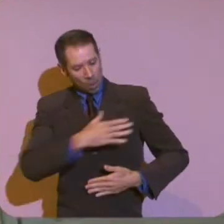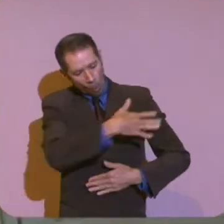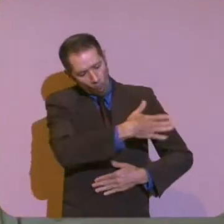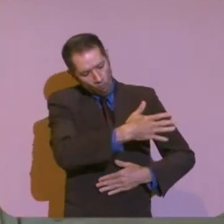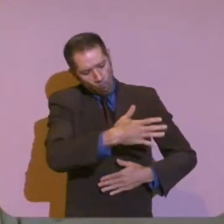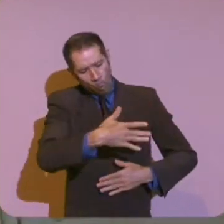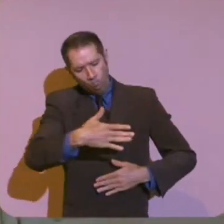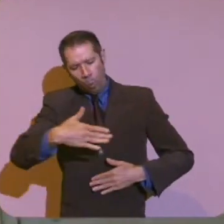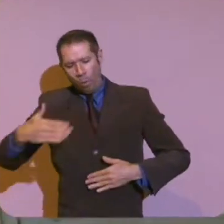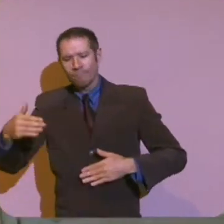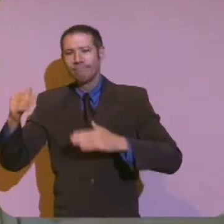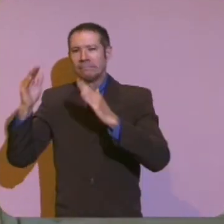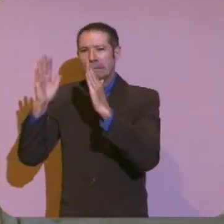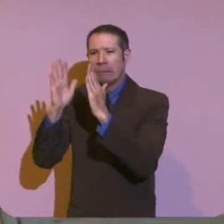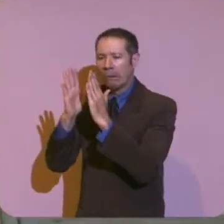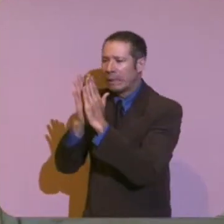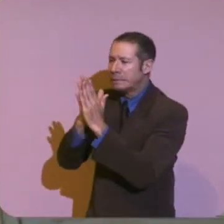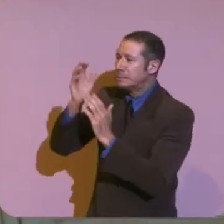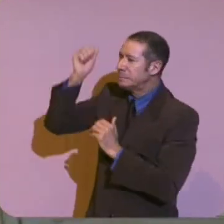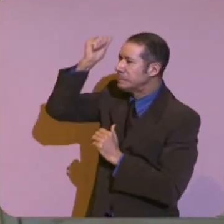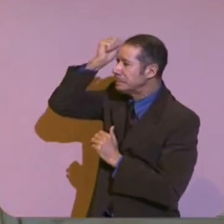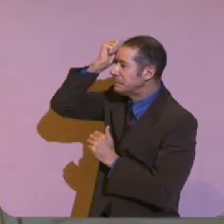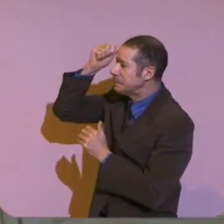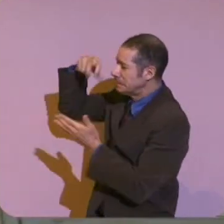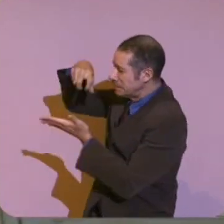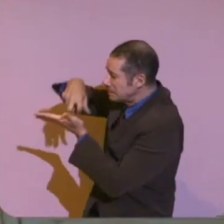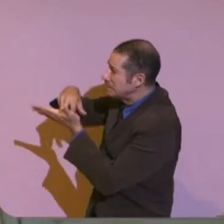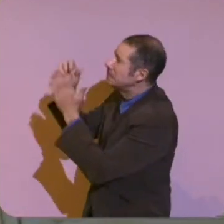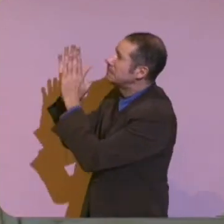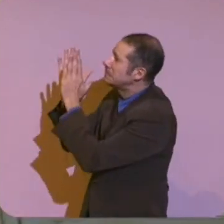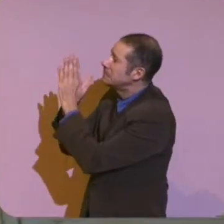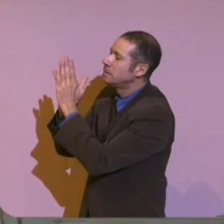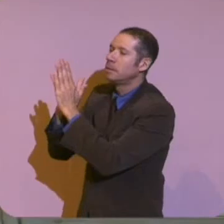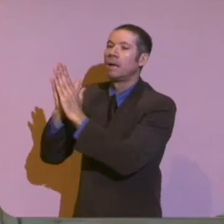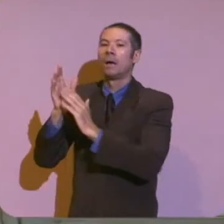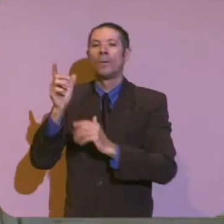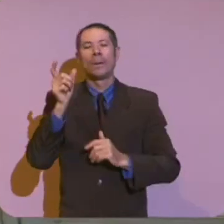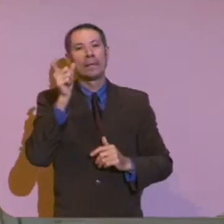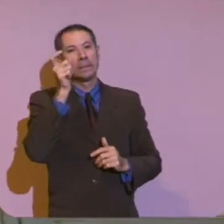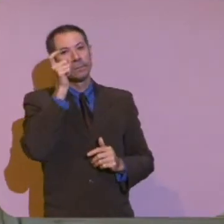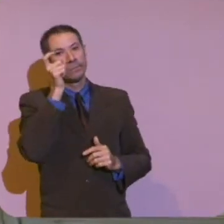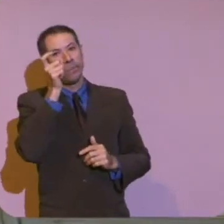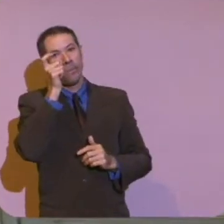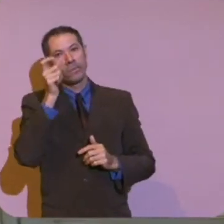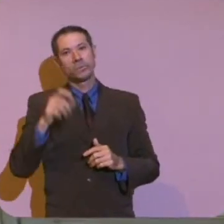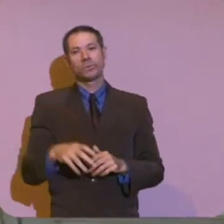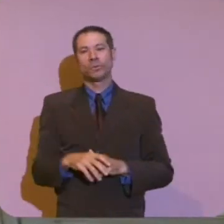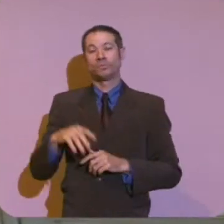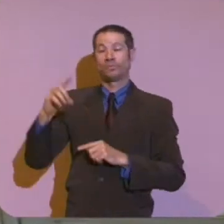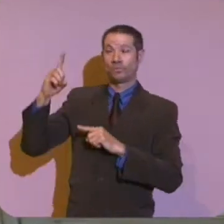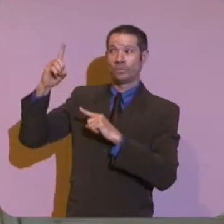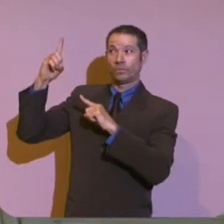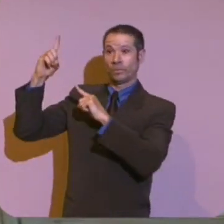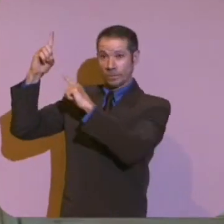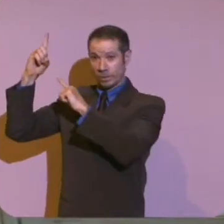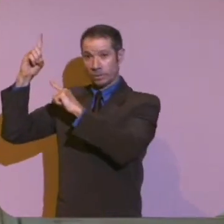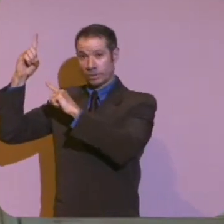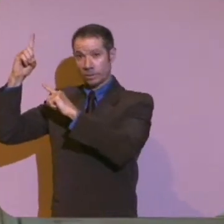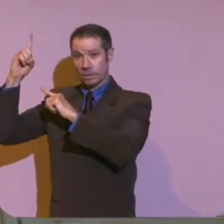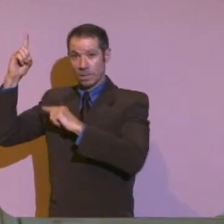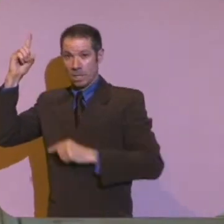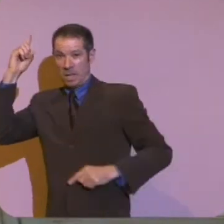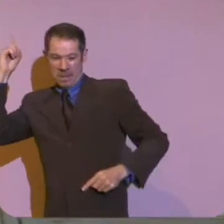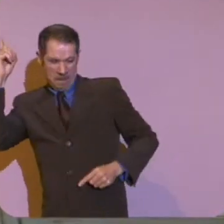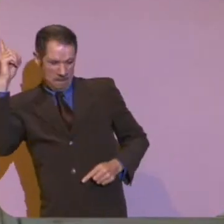é que ele faz uma oração de arrependimento. O interessante é que Deus manda o